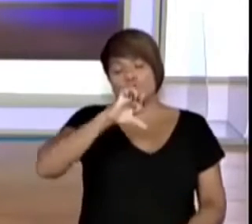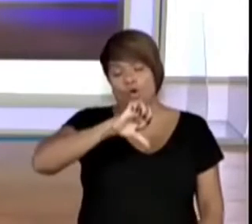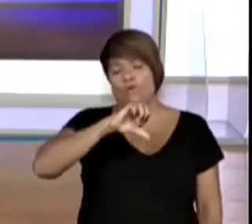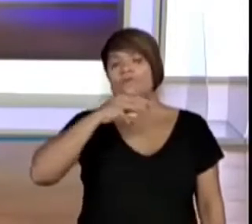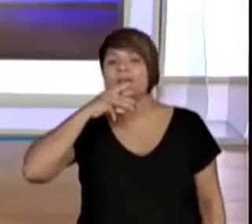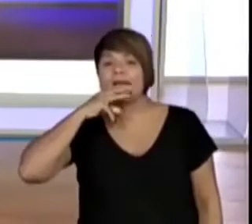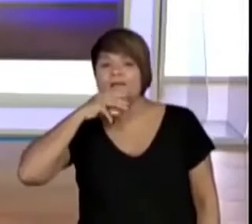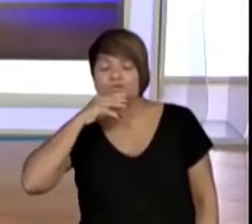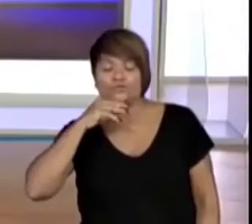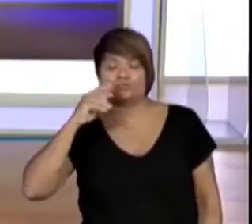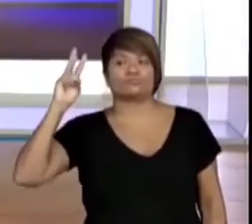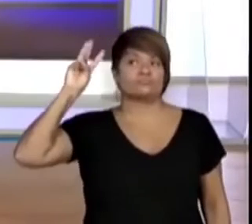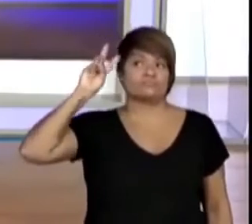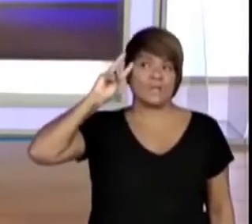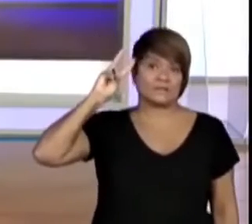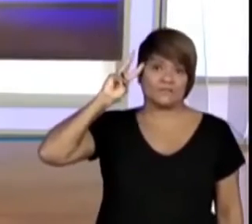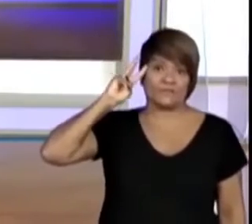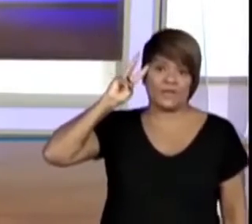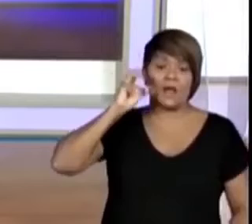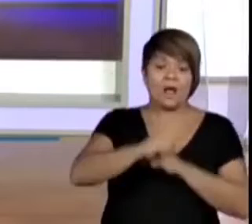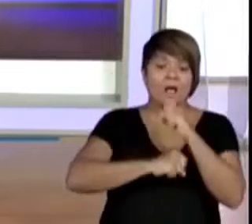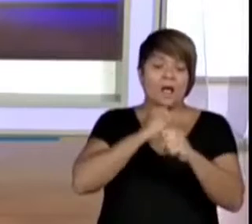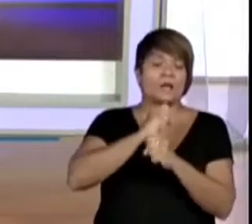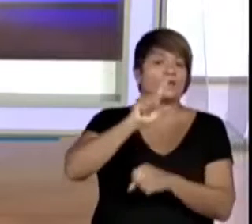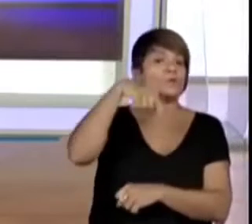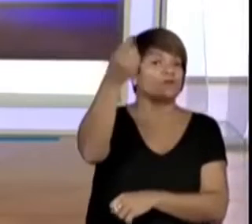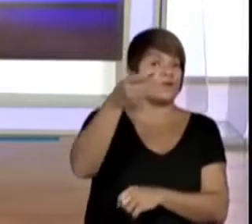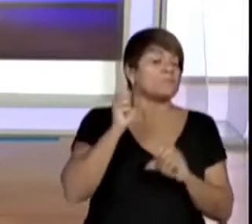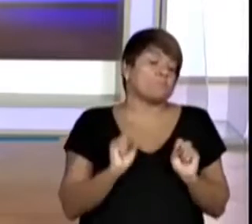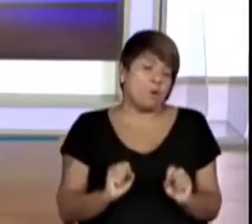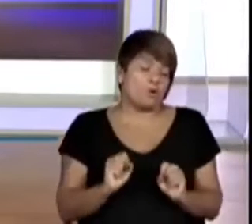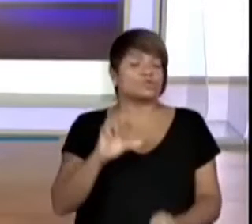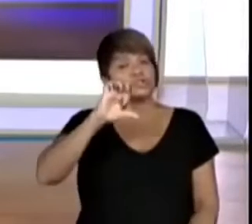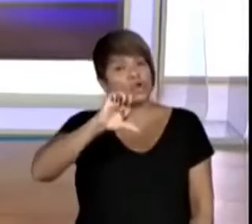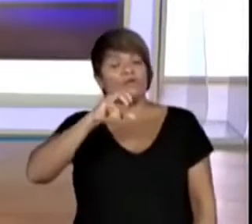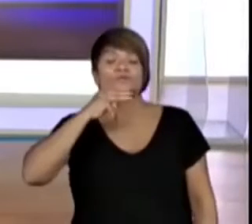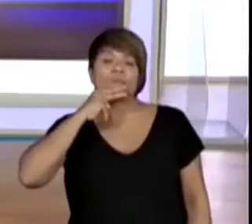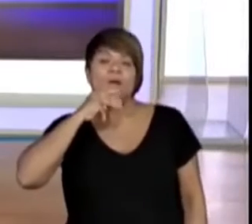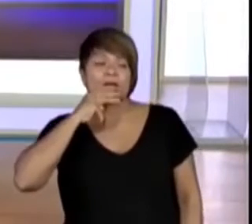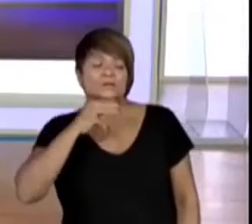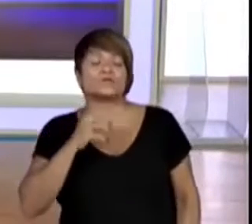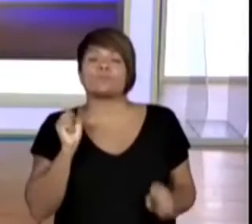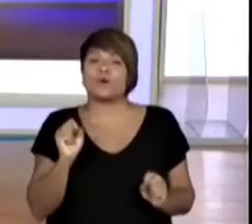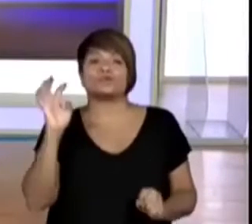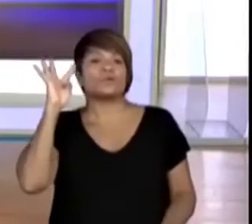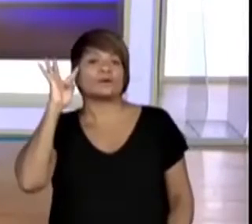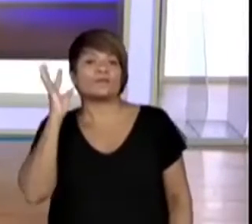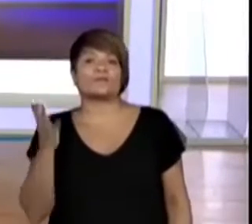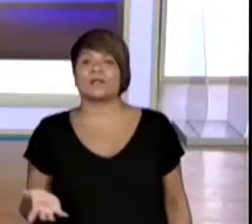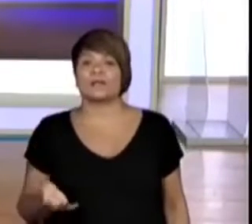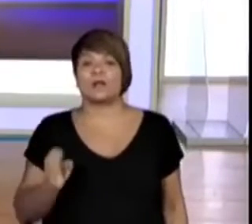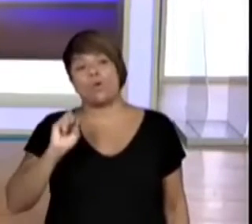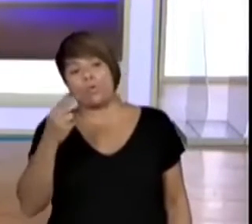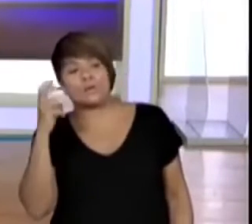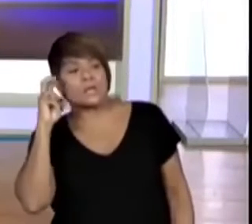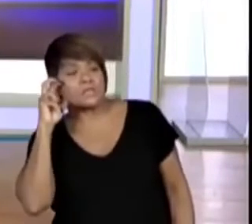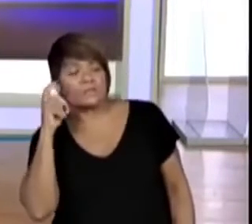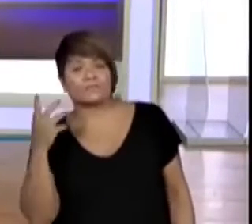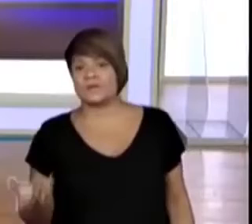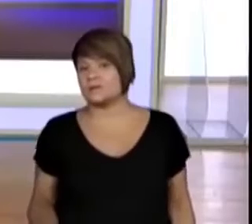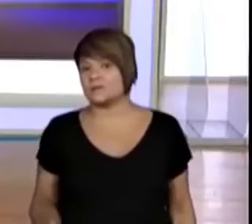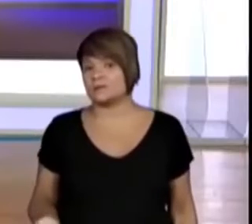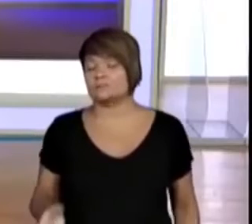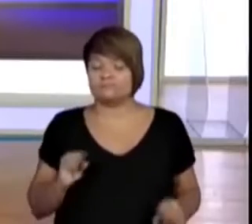março, terça-feira. Mas no ano que vem, pode ser que dia 9 de março seja na quarta-feira ou na